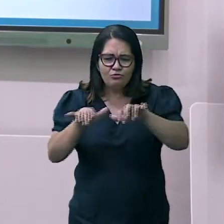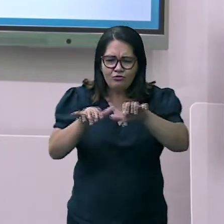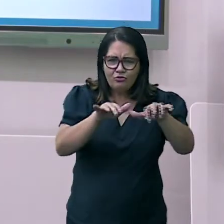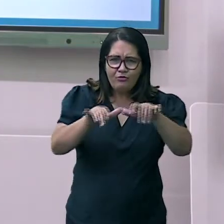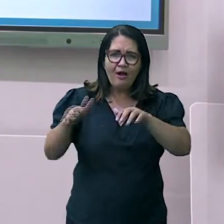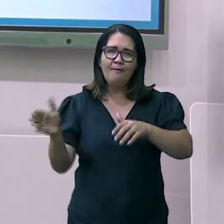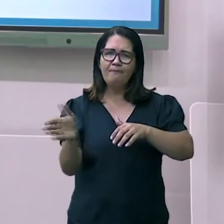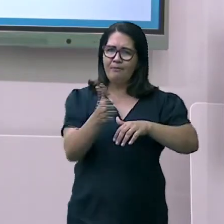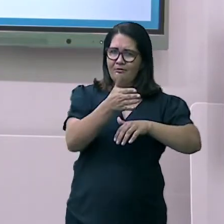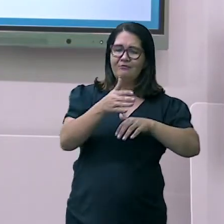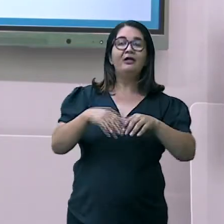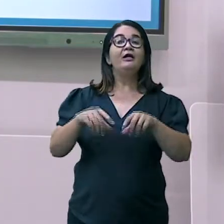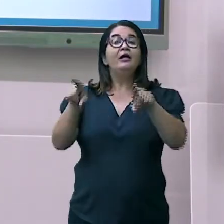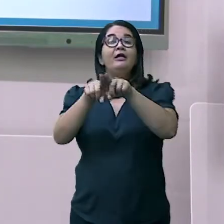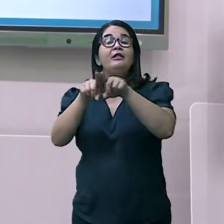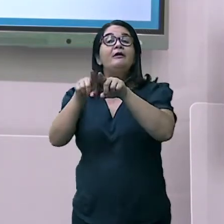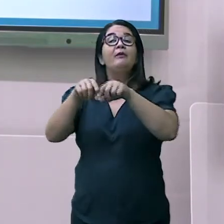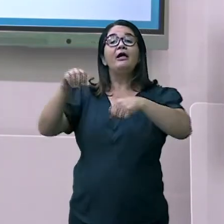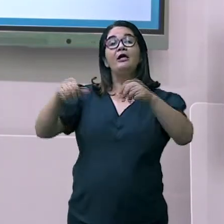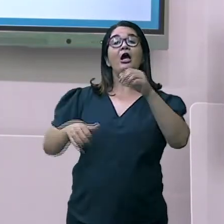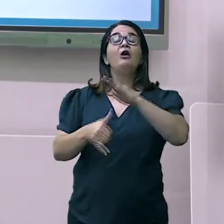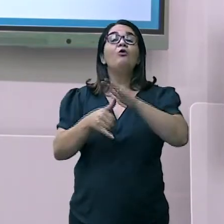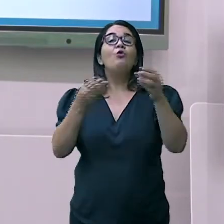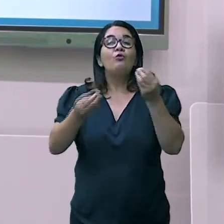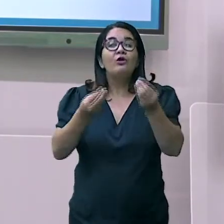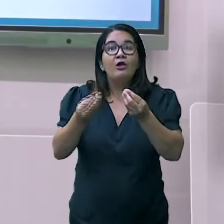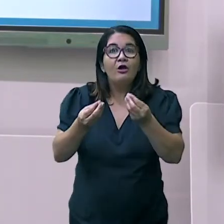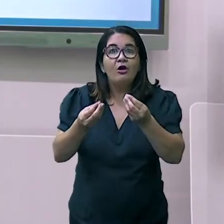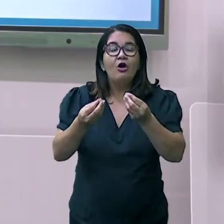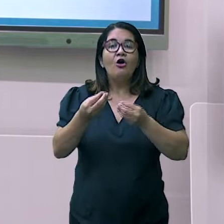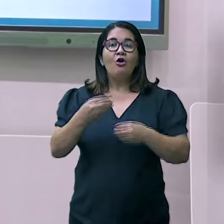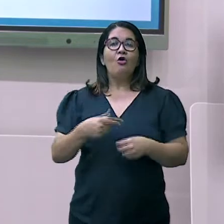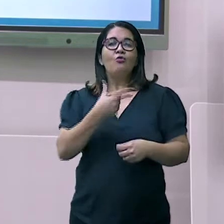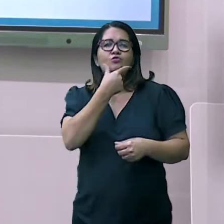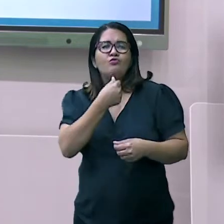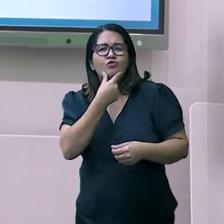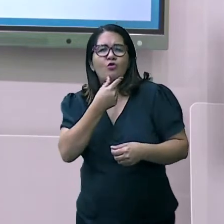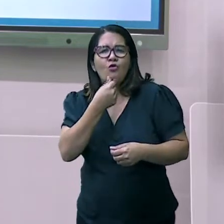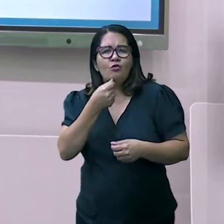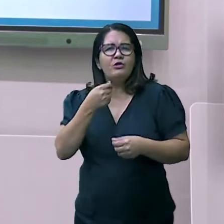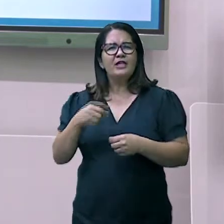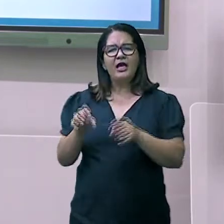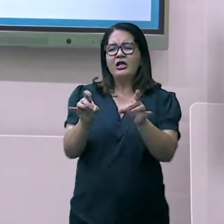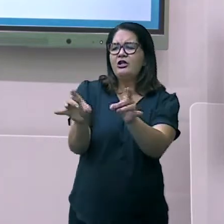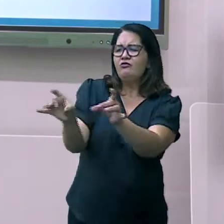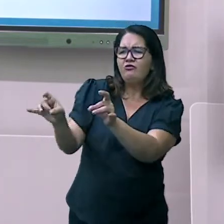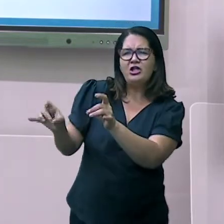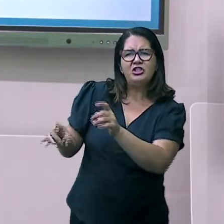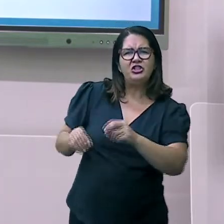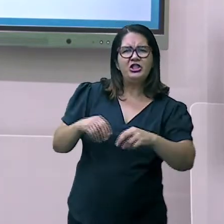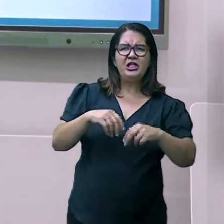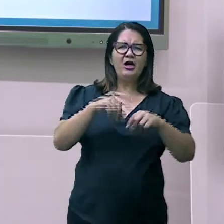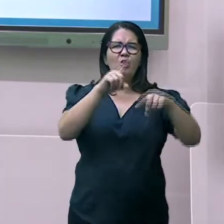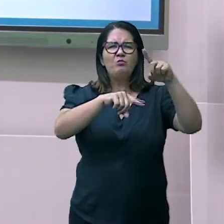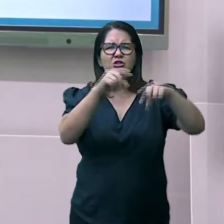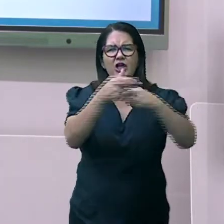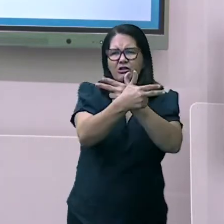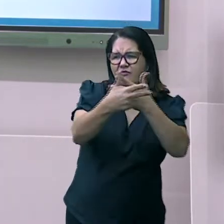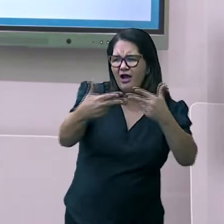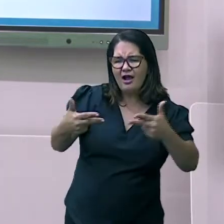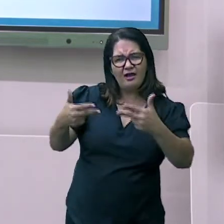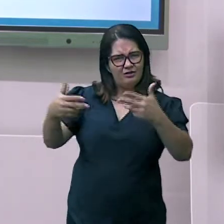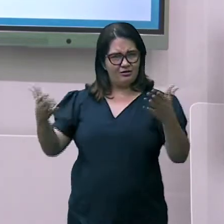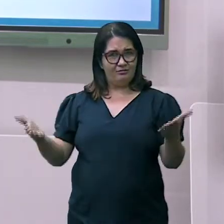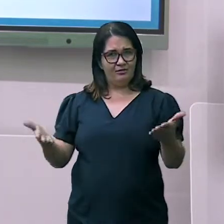escrever e os caixeiros viajantes eram quem vendiam mercadorias. Será que essas profissões existem